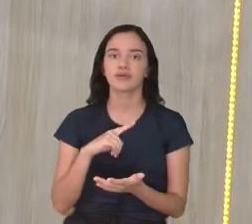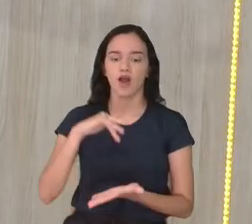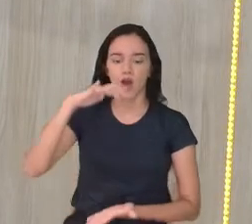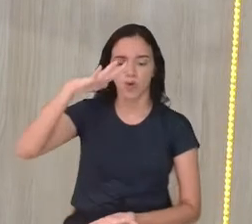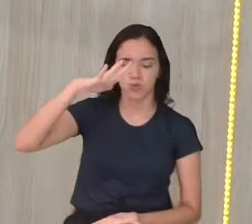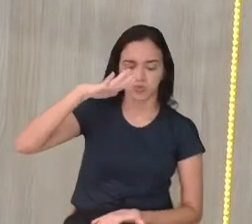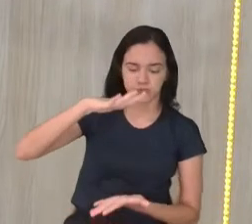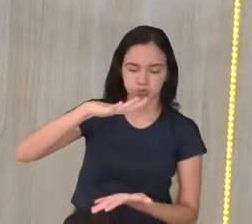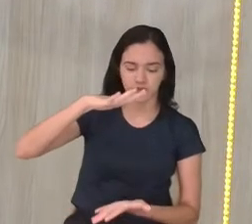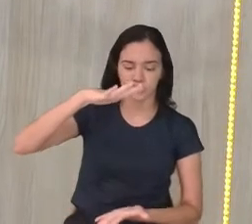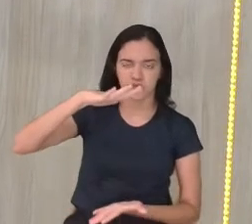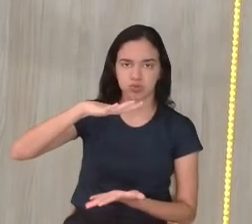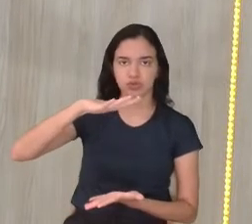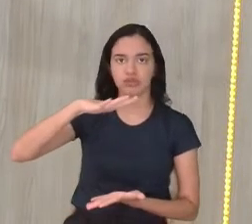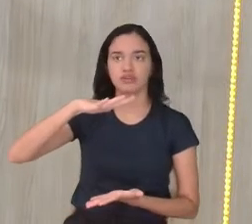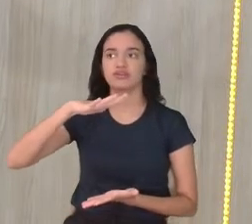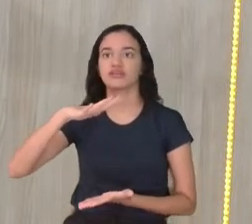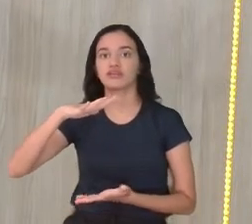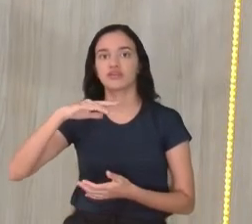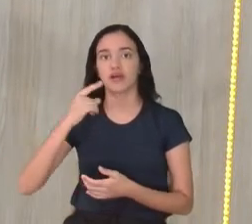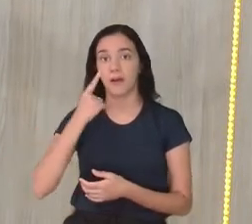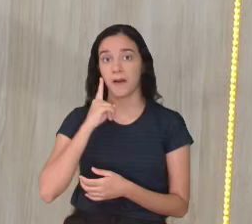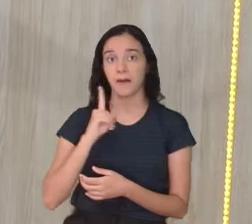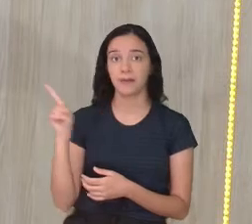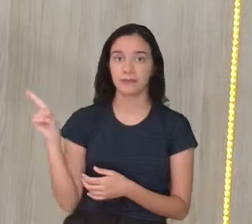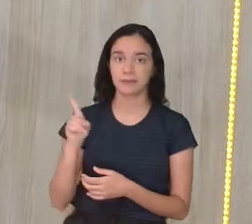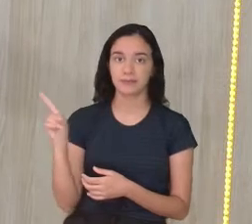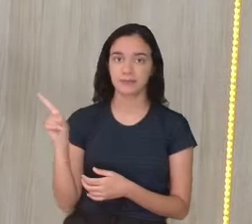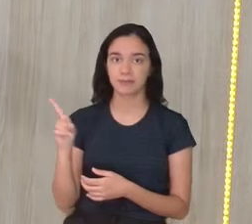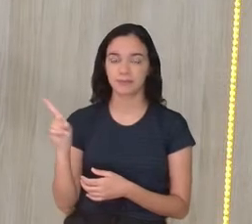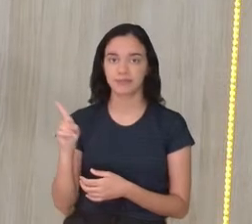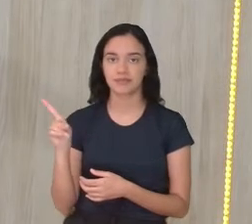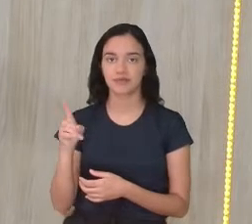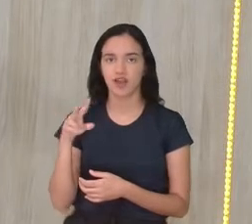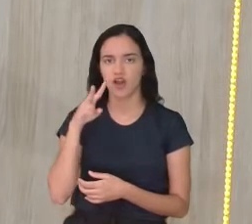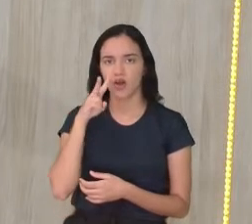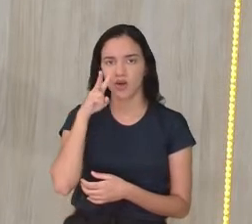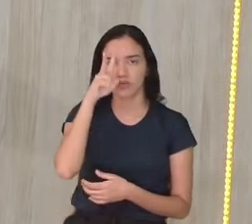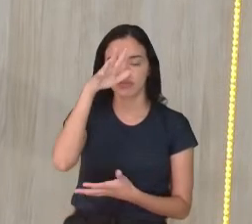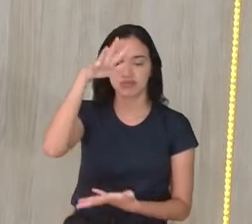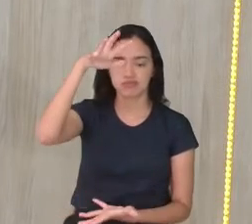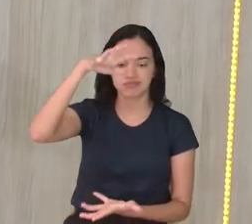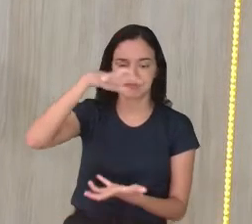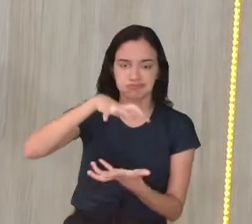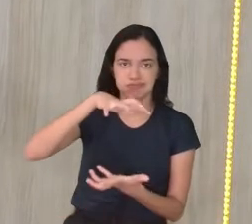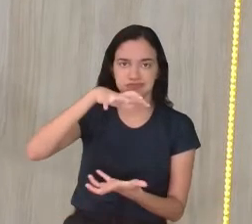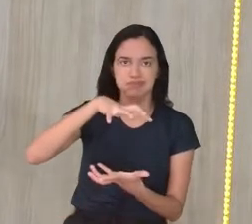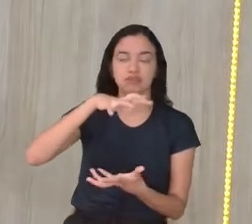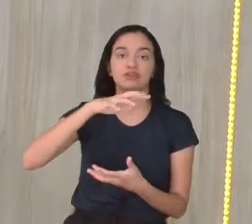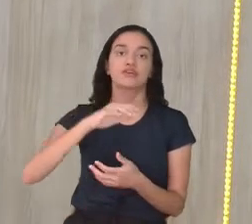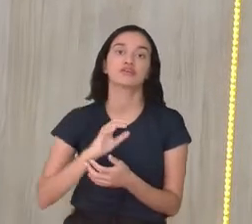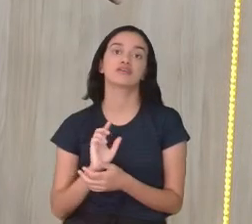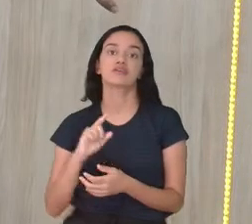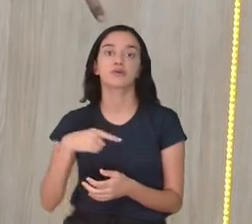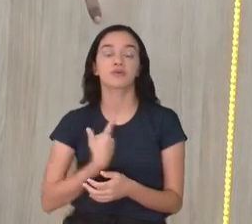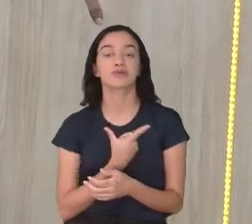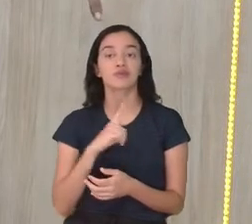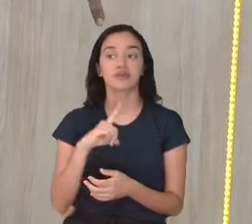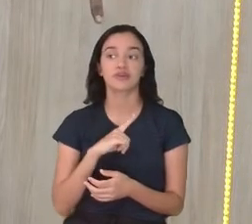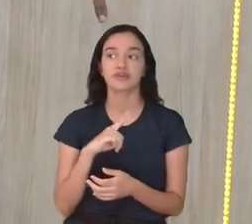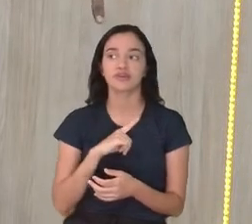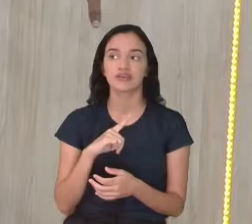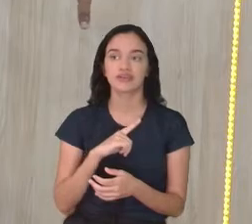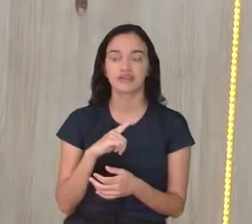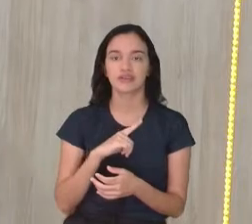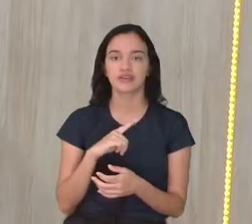atmosférica exercendo aqui força sobre nós. Quando a gente tem essa pressão atmosférica na parte aqui,